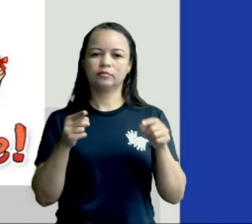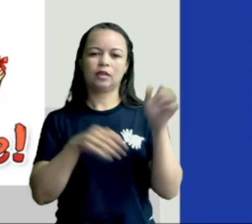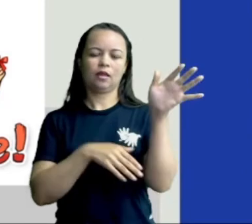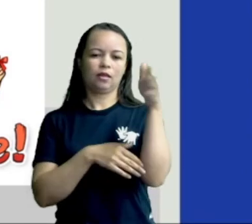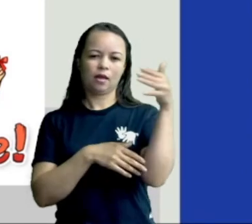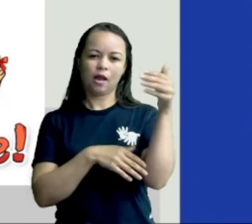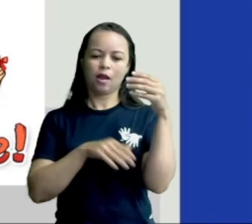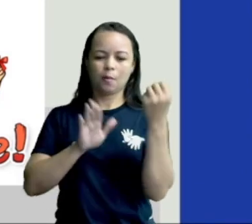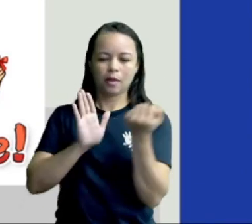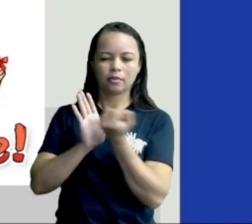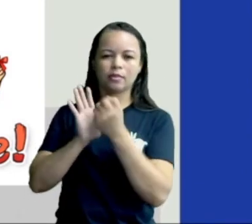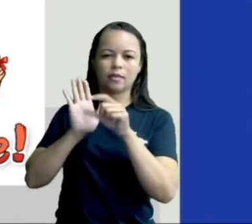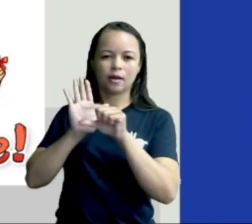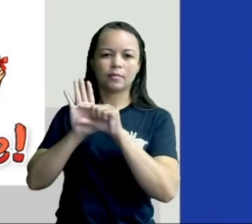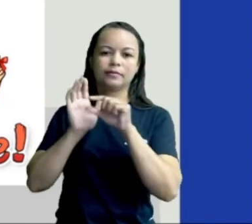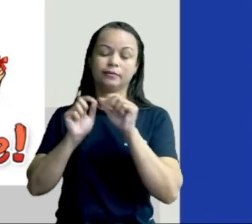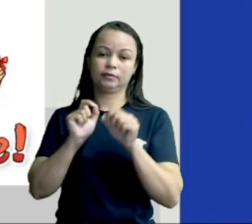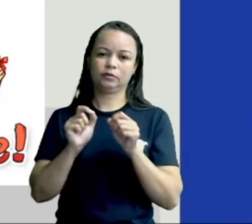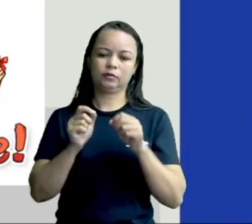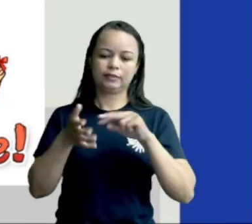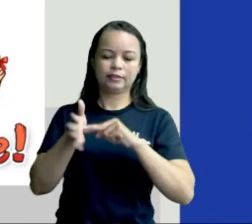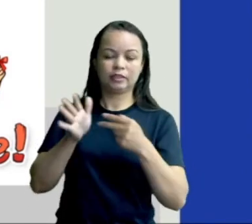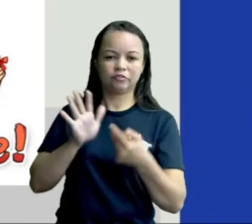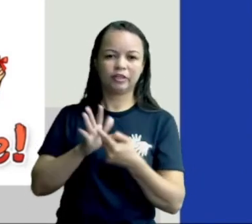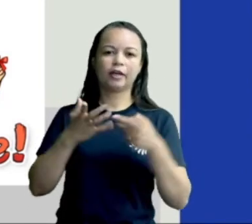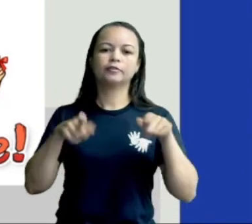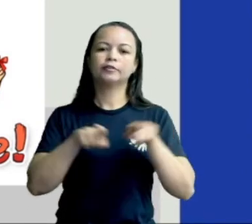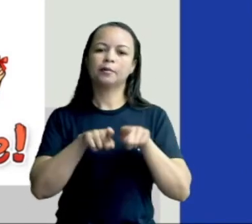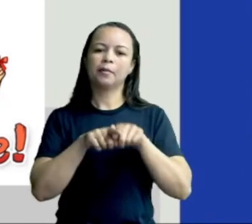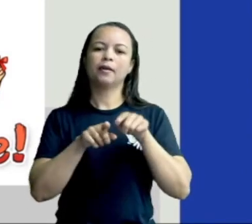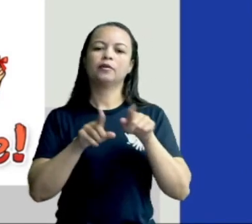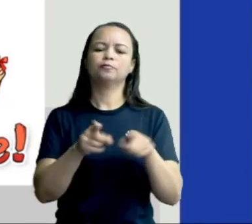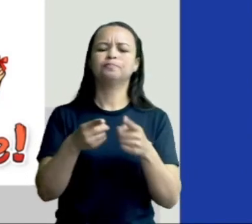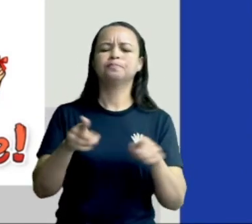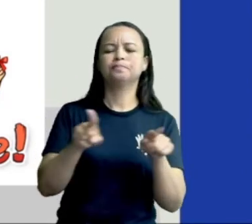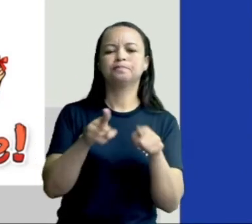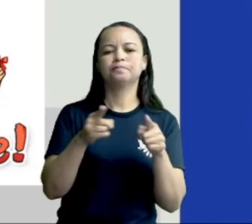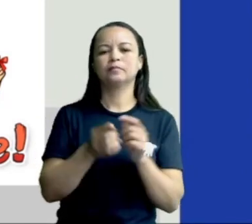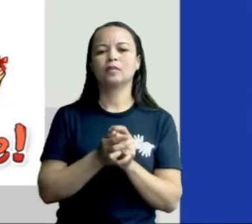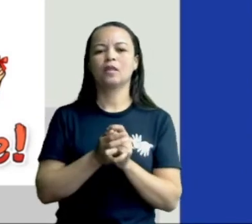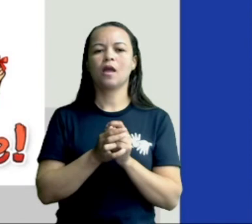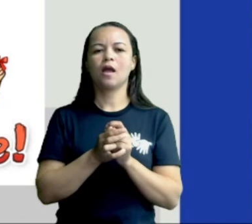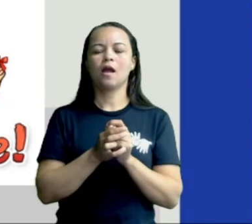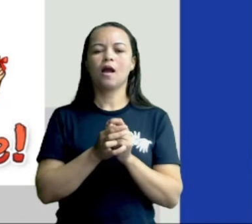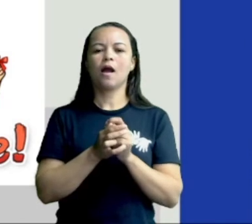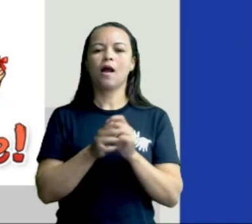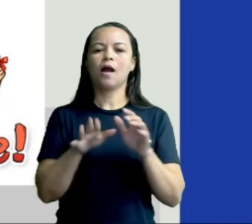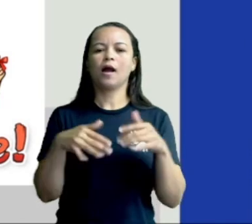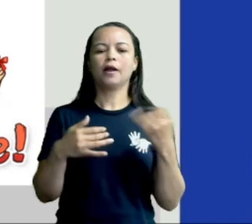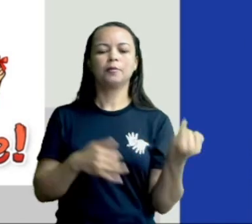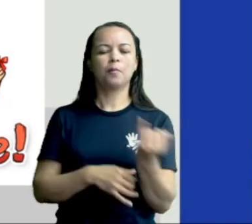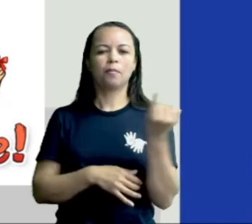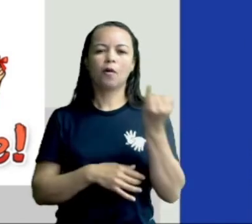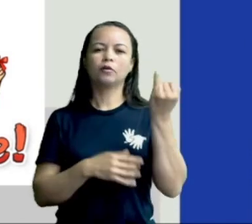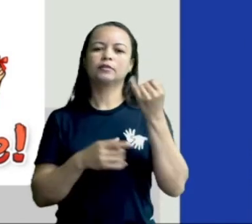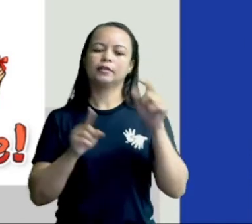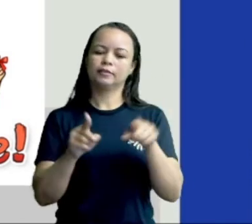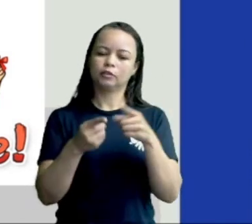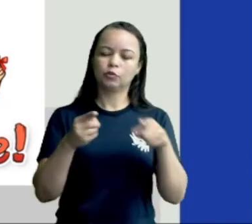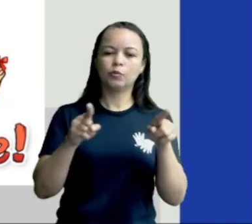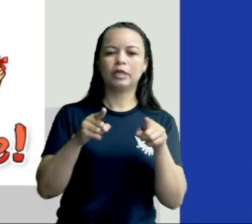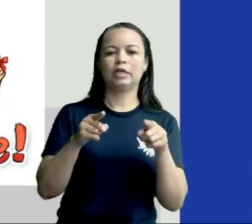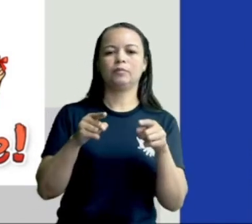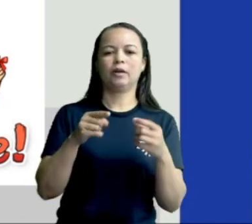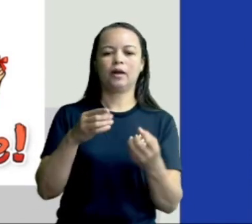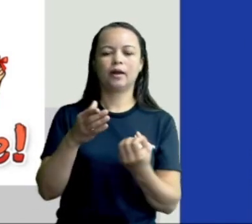e brasão. A gente viu o significado do que é um hino, certo? Qual é a importância do hino para a construção da história de um